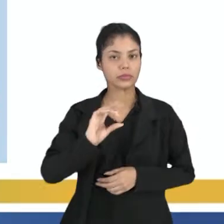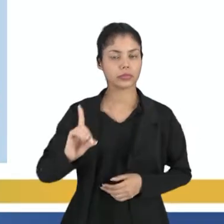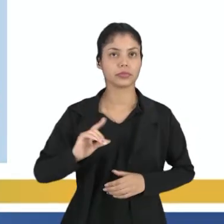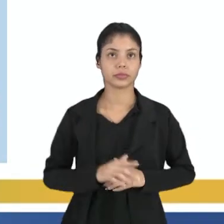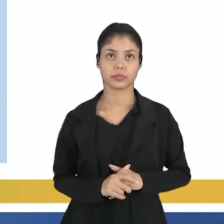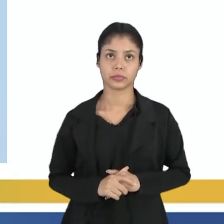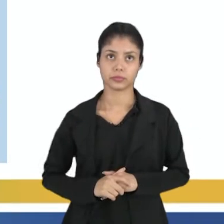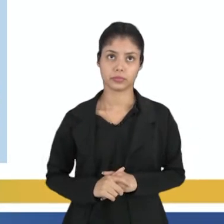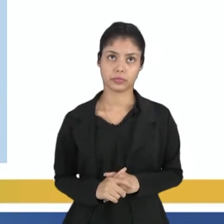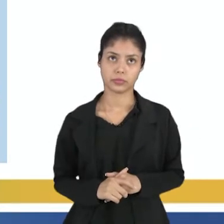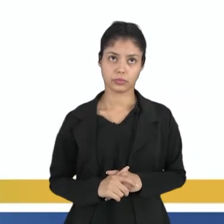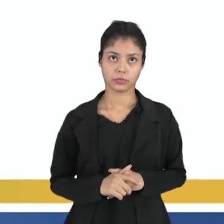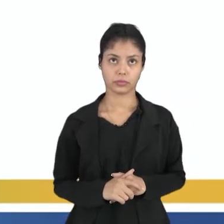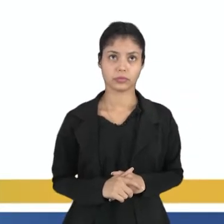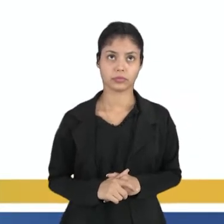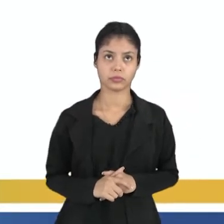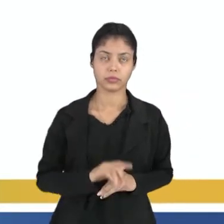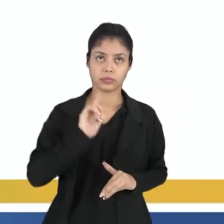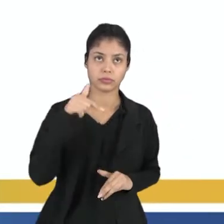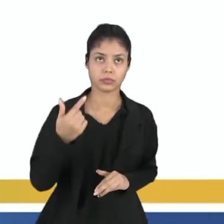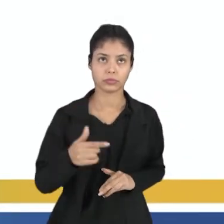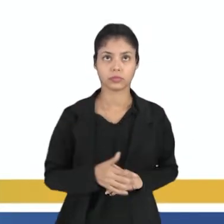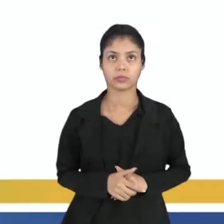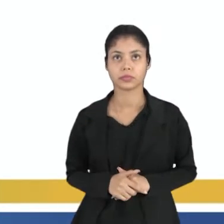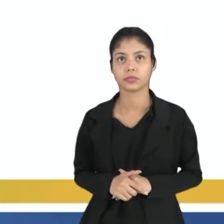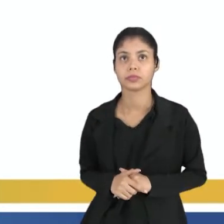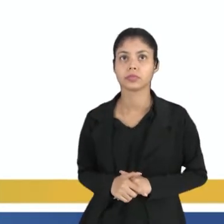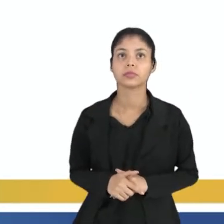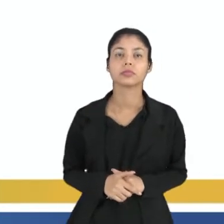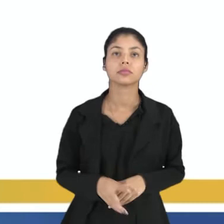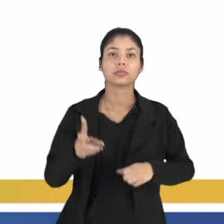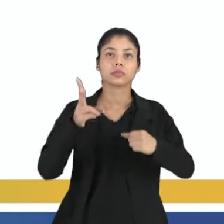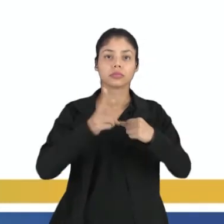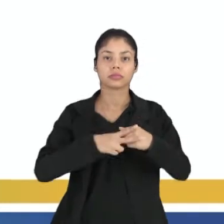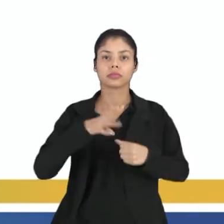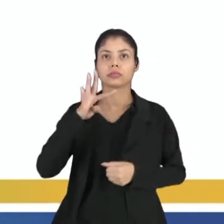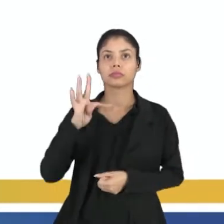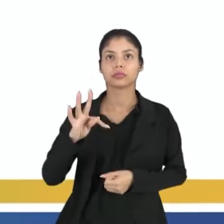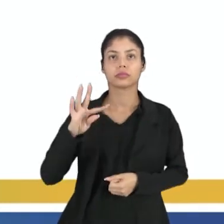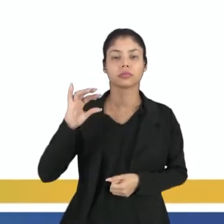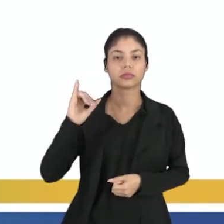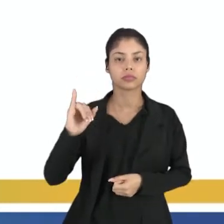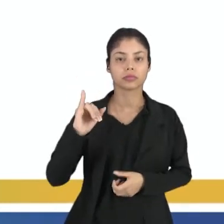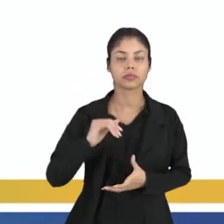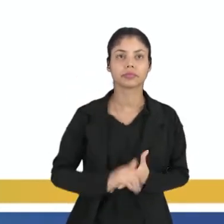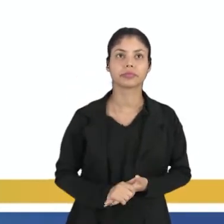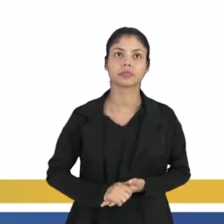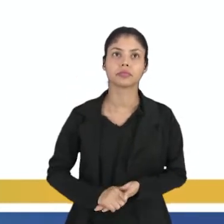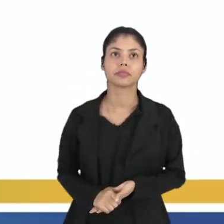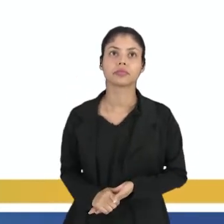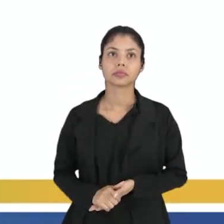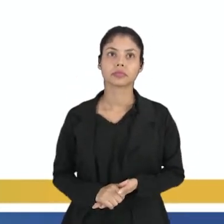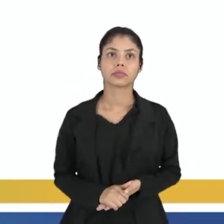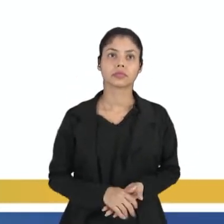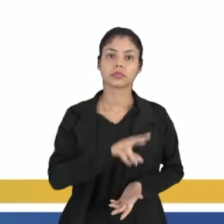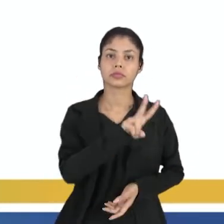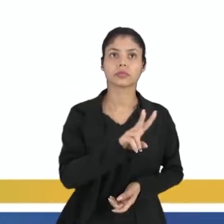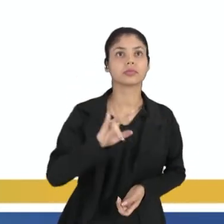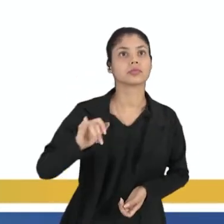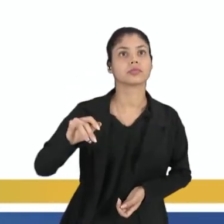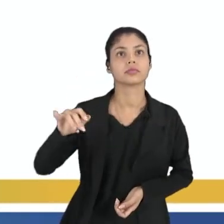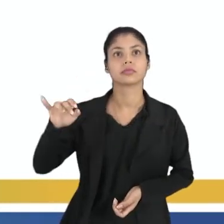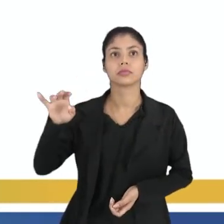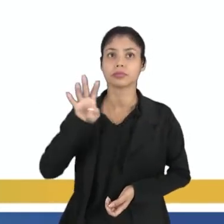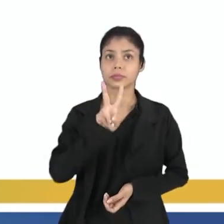diretos. Vejamos lá os próximos. Verbos transitivos indiretos. Os verbos